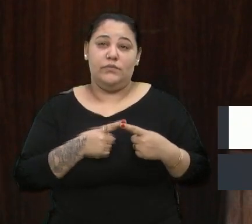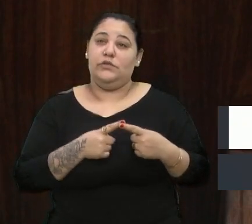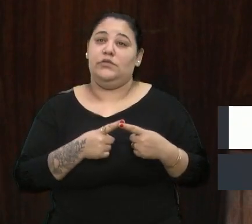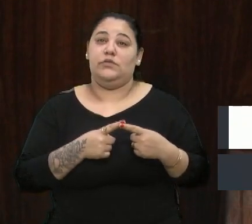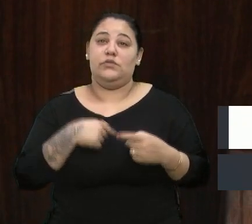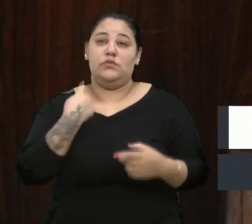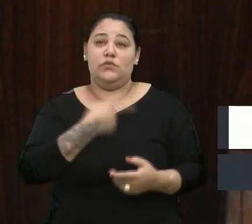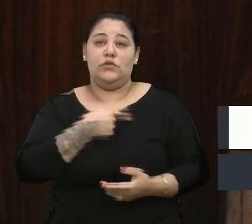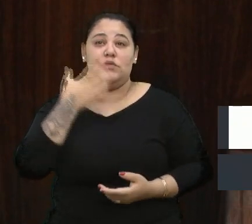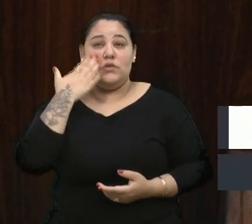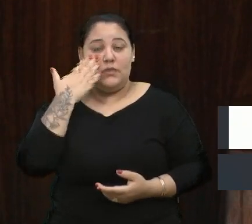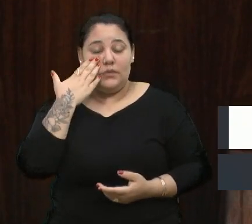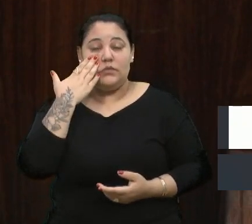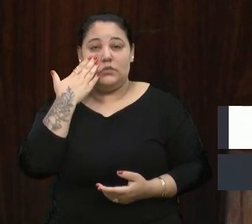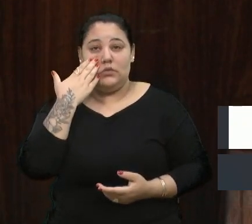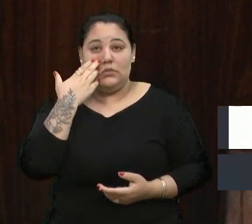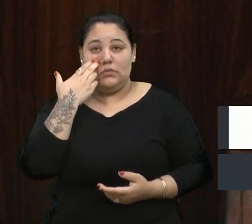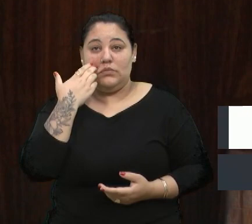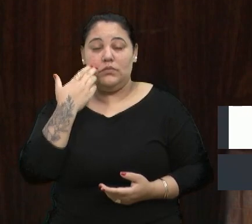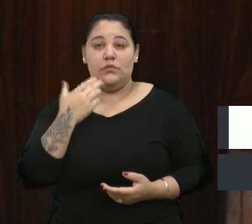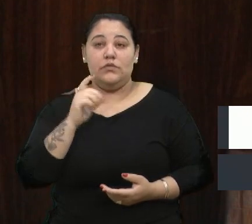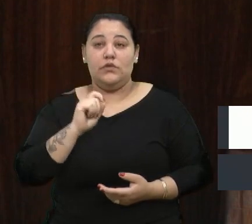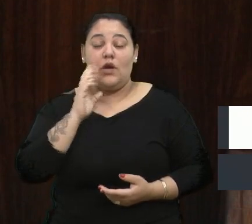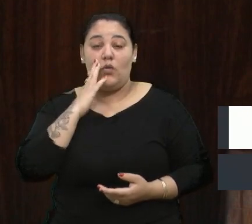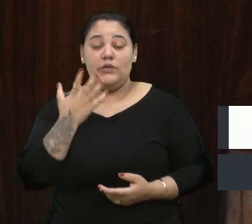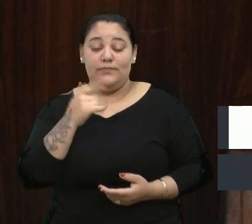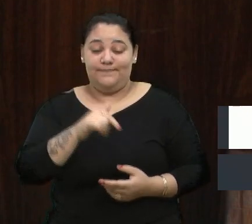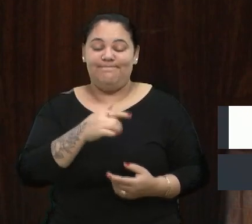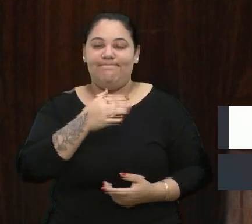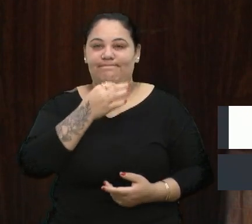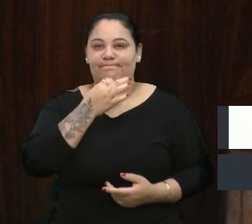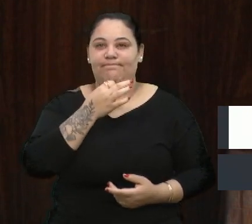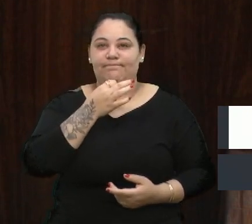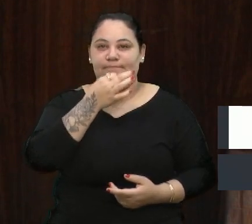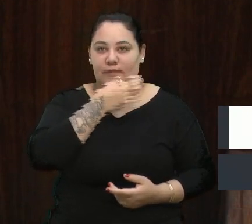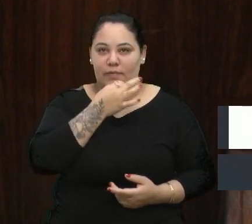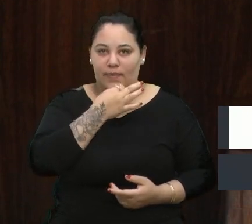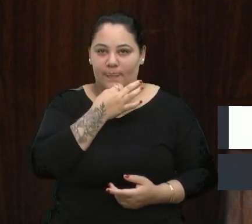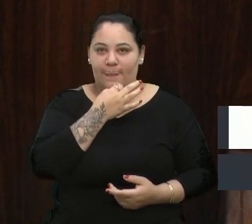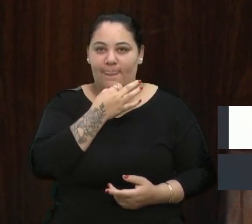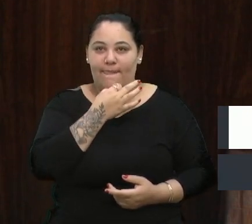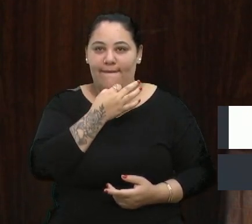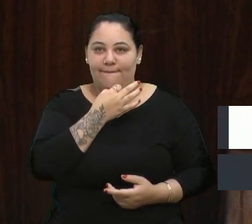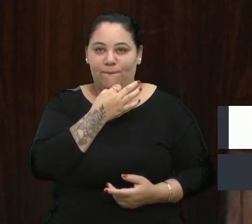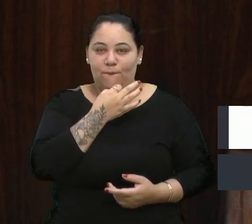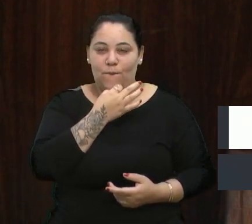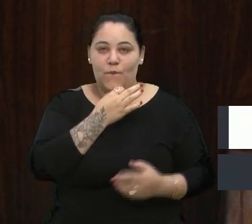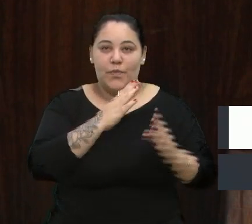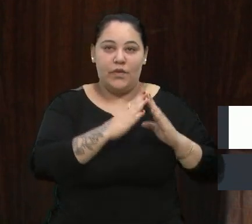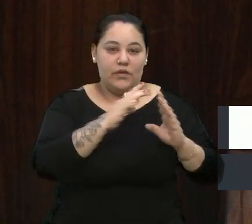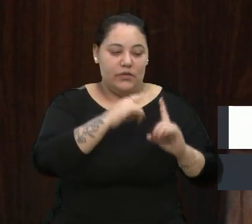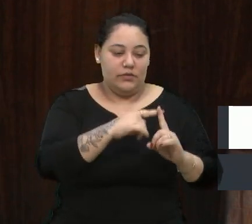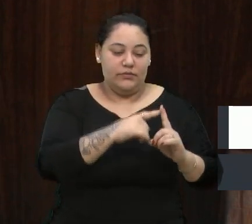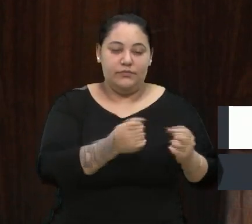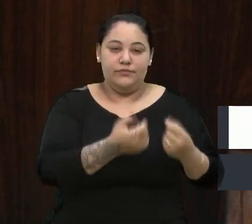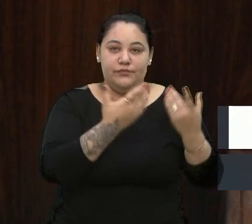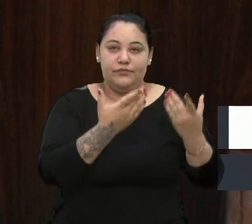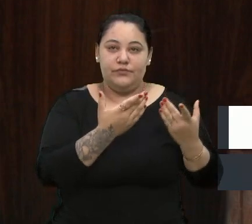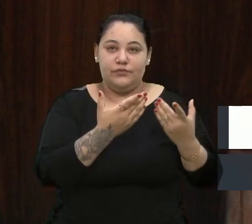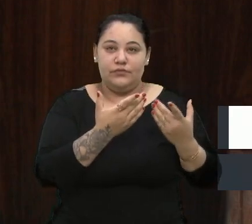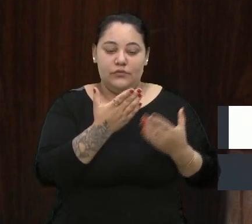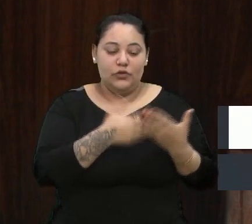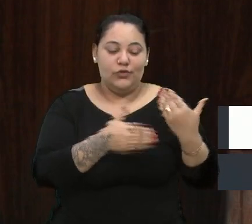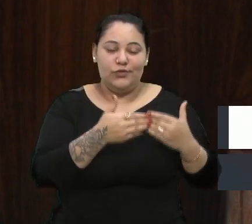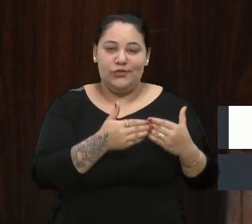que tinha acontecido na cidade. Salões de reuniões, centros comunitários tinham ido todos água abaixo.